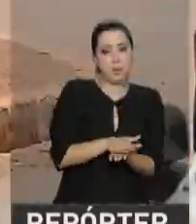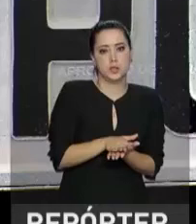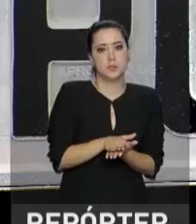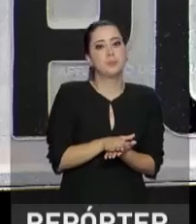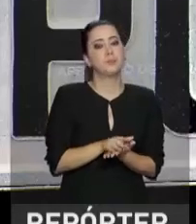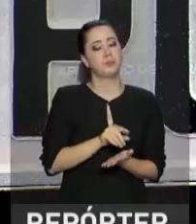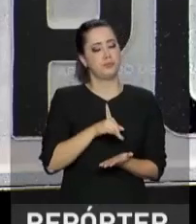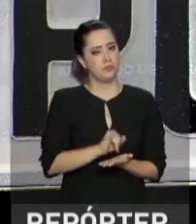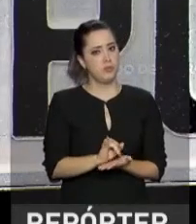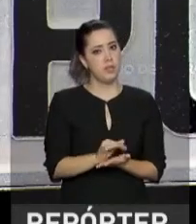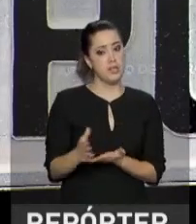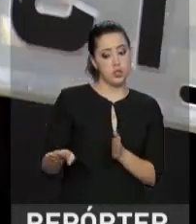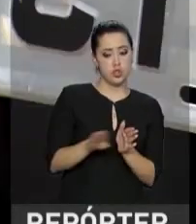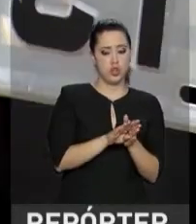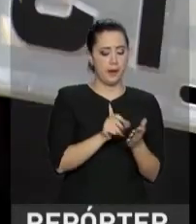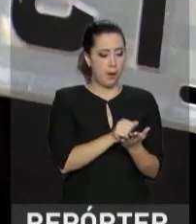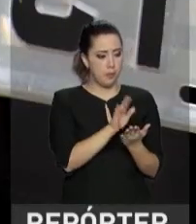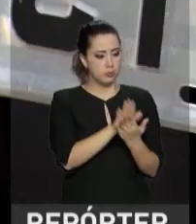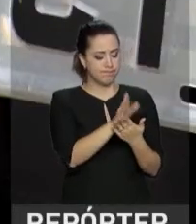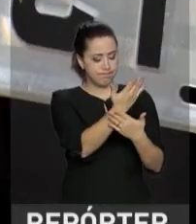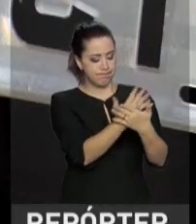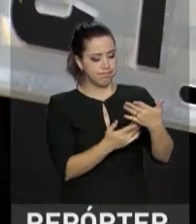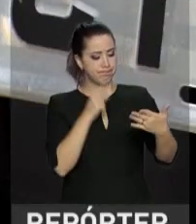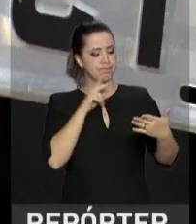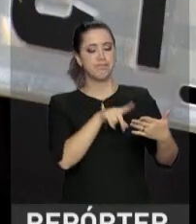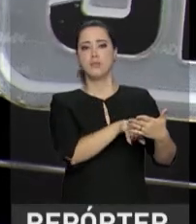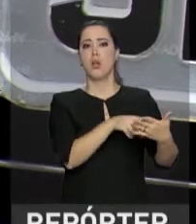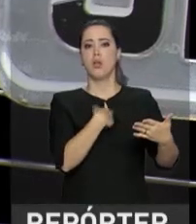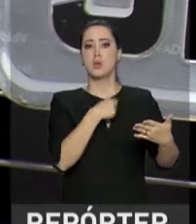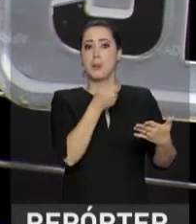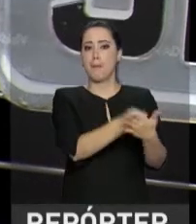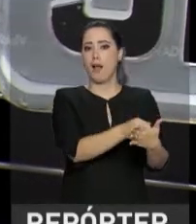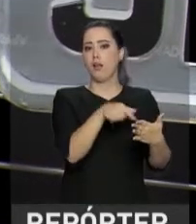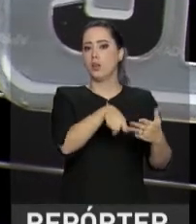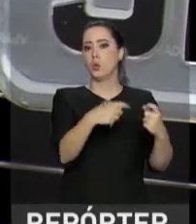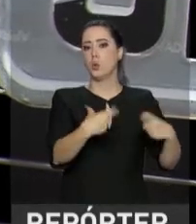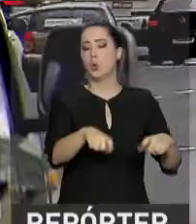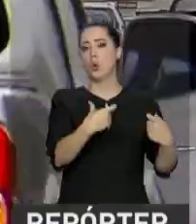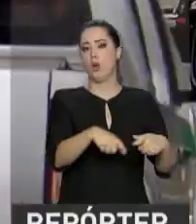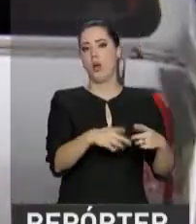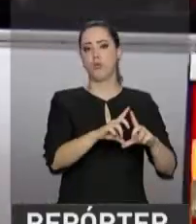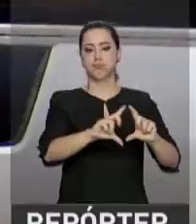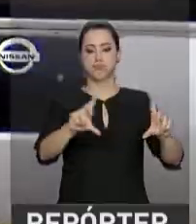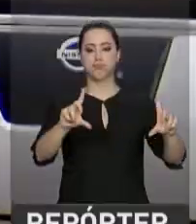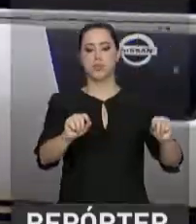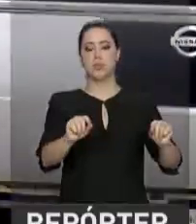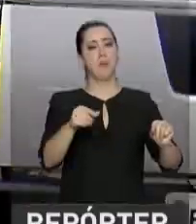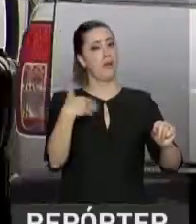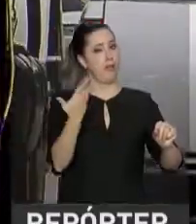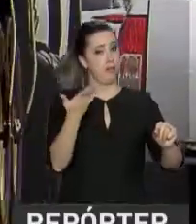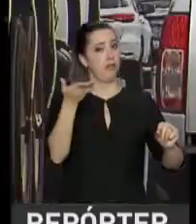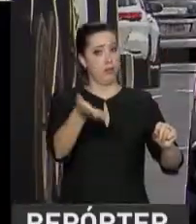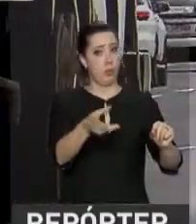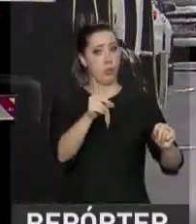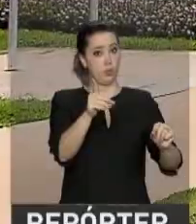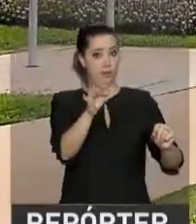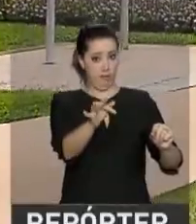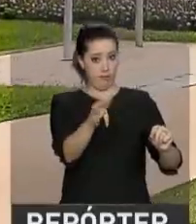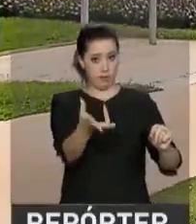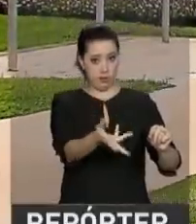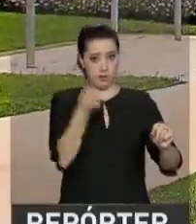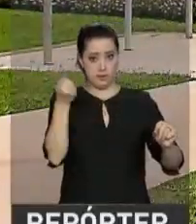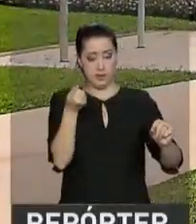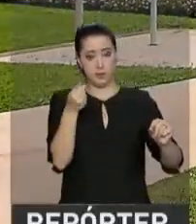quando a multa chega é natural que ela seja paga onde é registrada a placa nesse caso no distrito federal